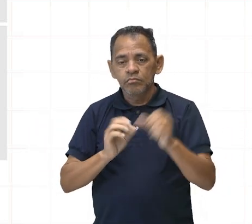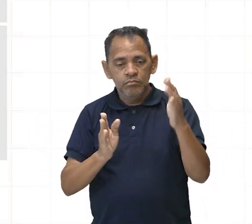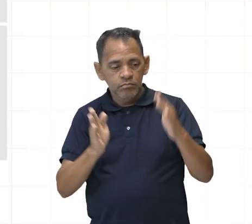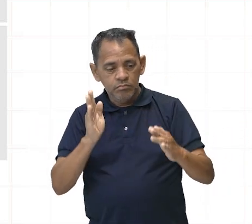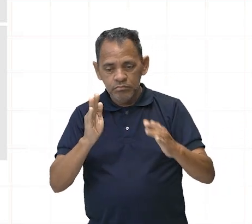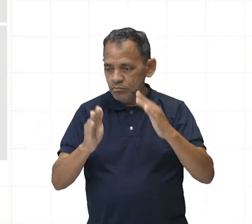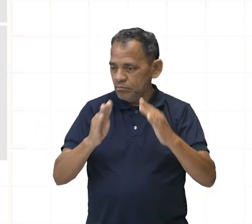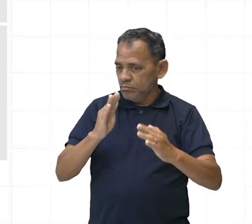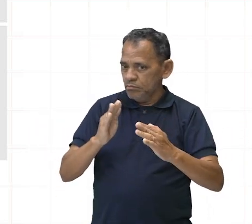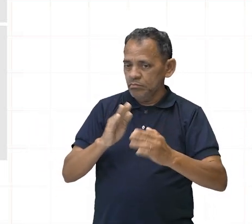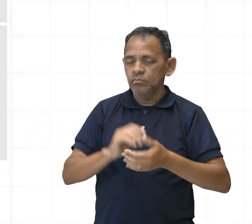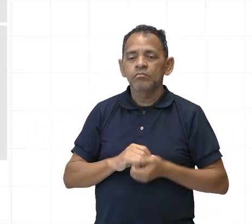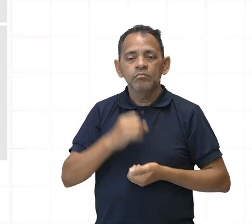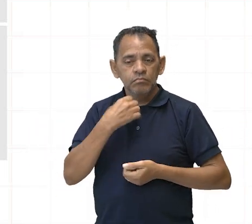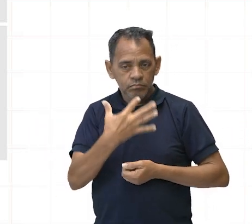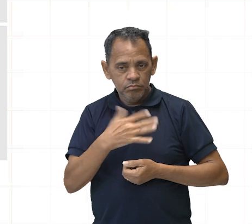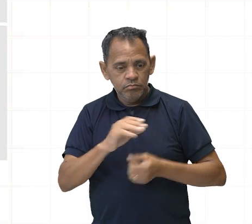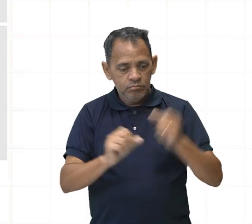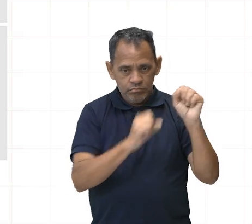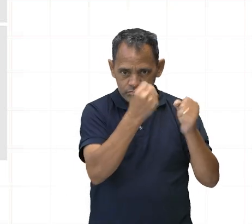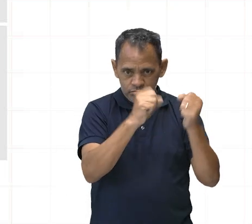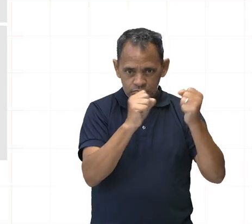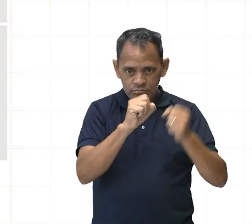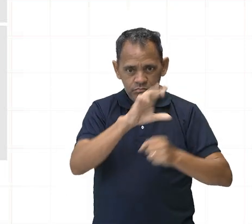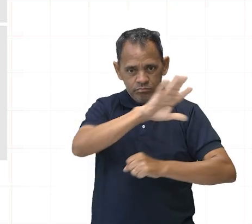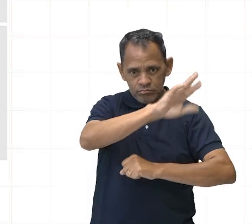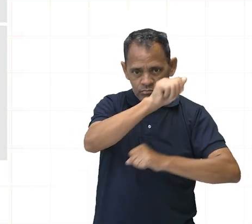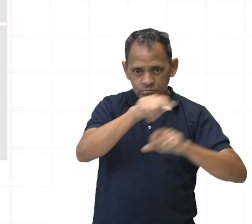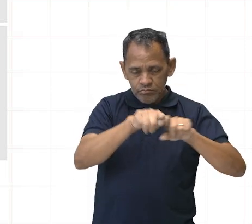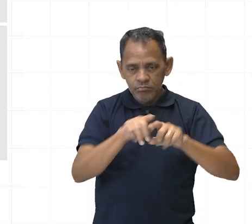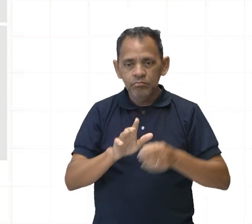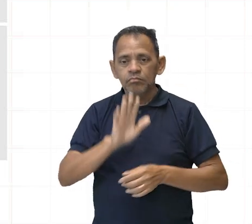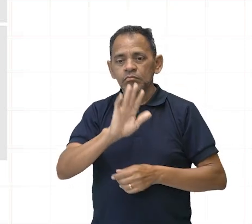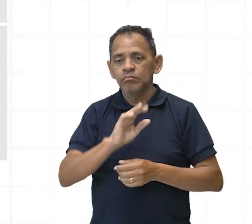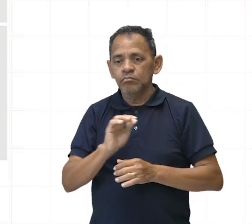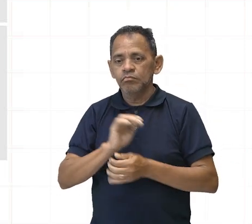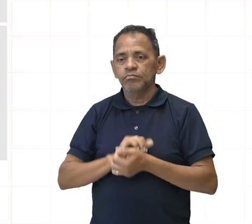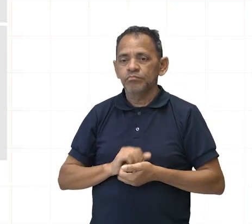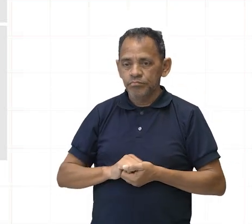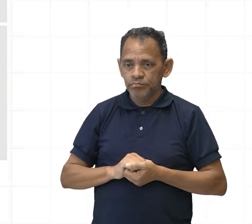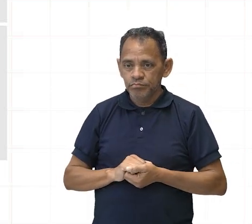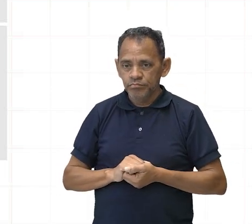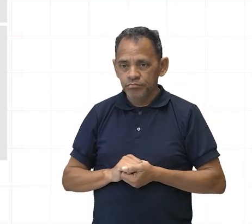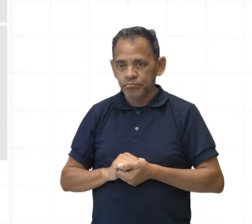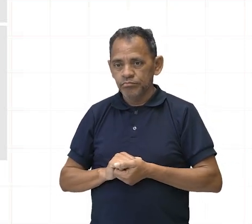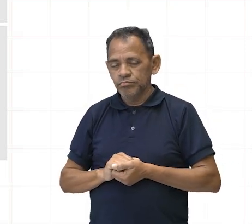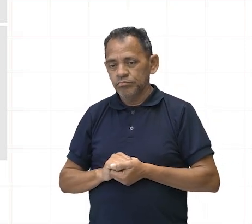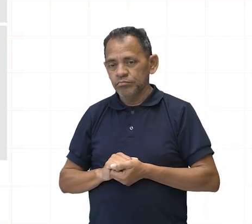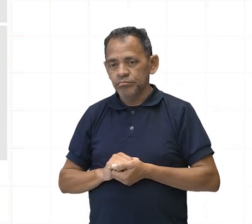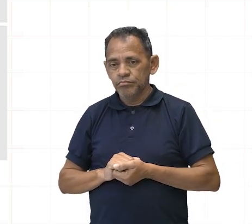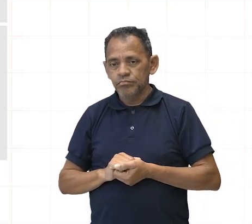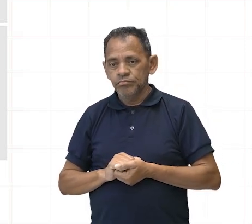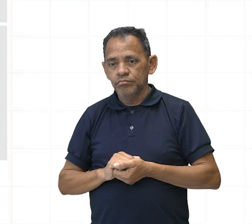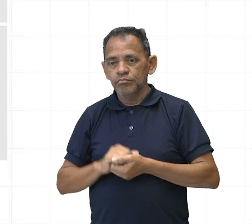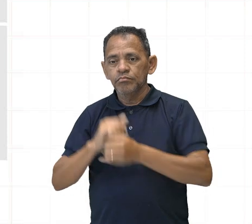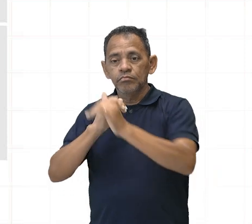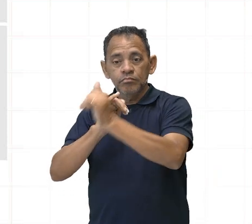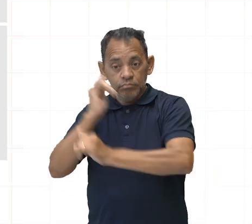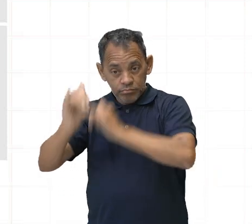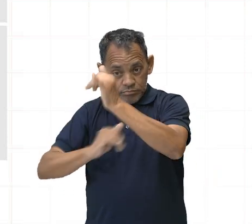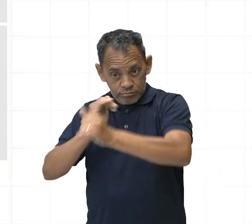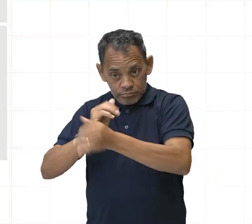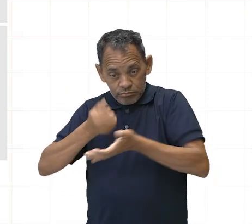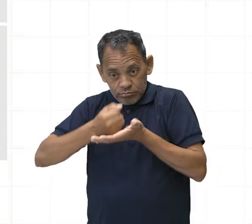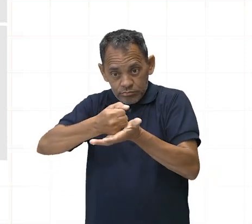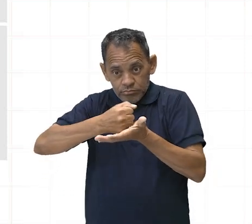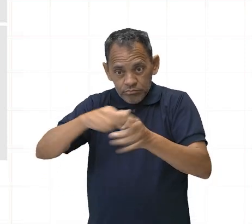nas fábricas asiáticas. Enquanto, gente, a internet das coisas estão ajudando o quê? A conectar